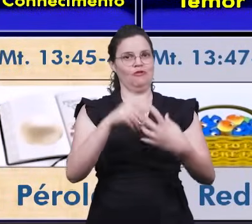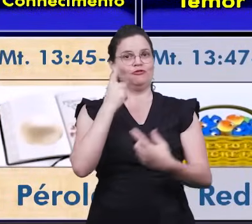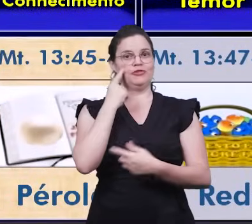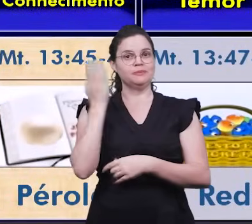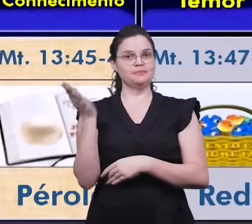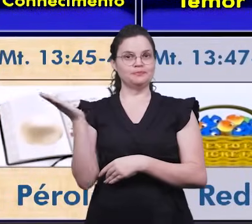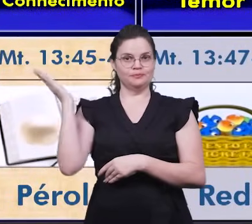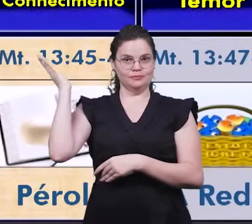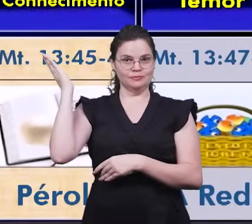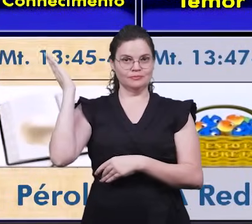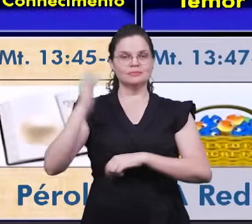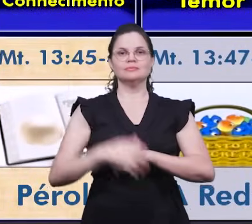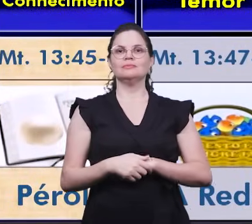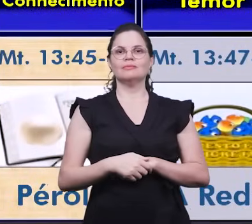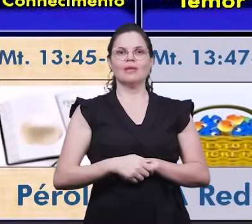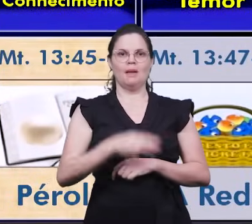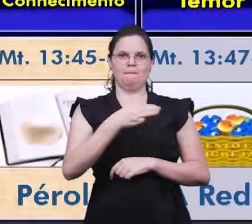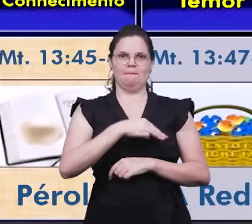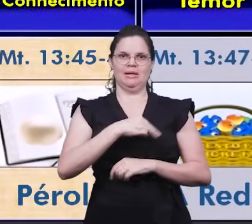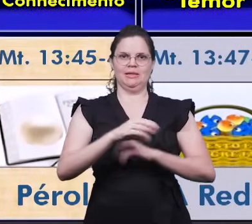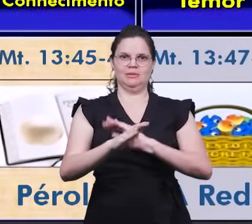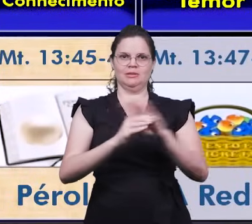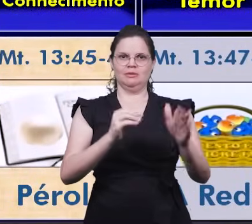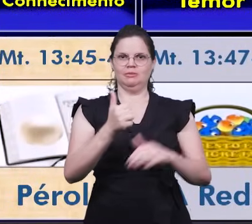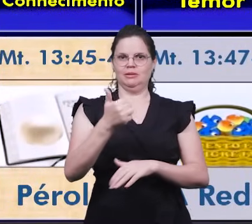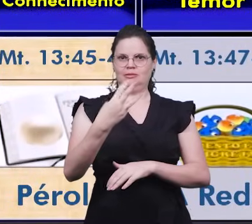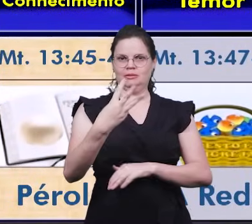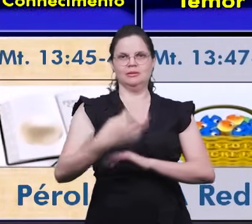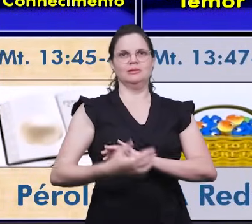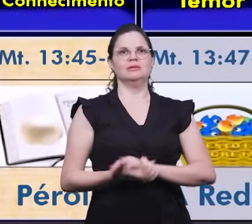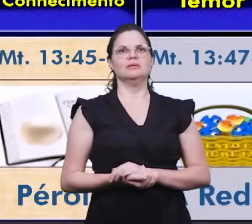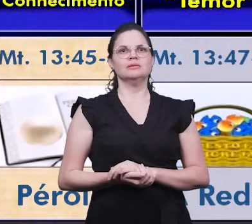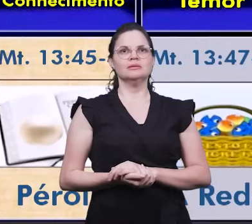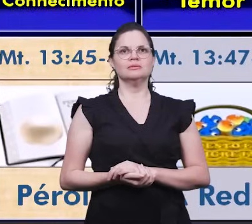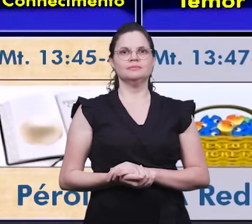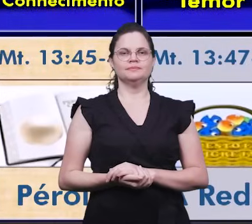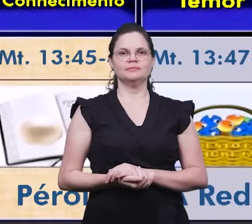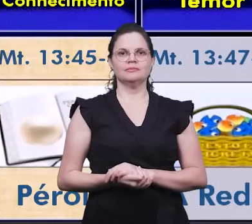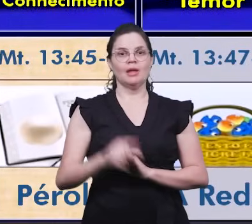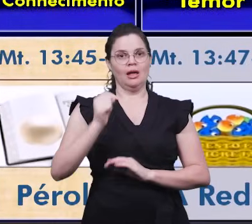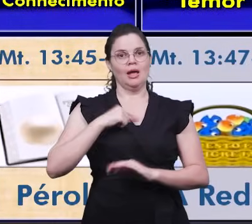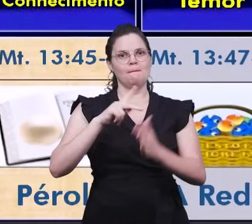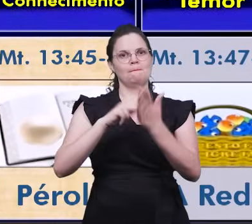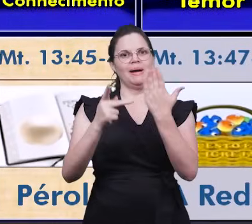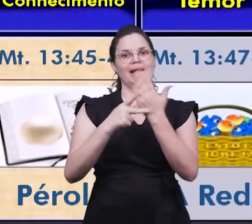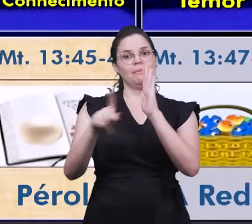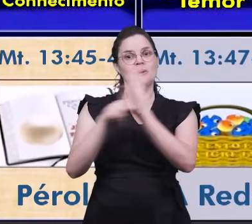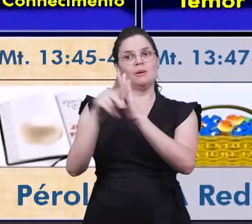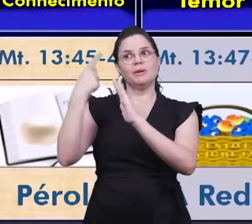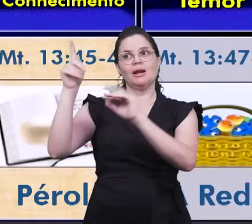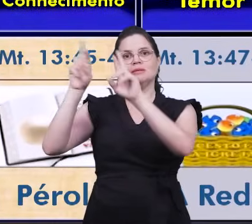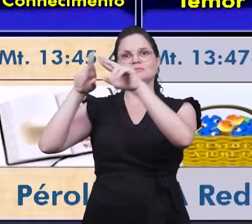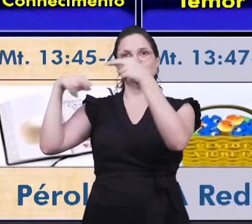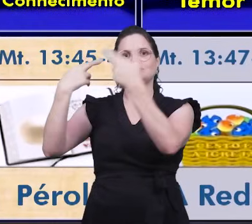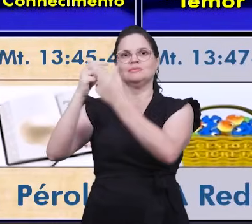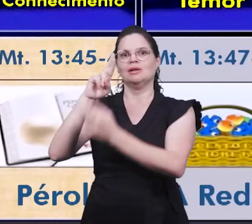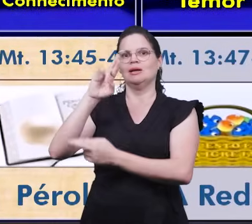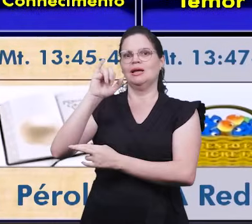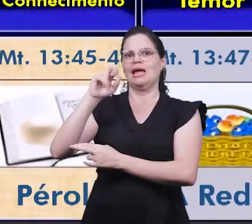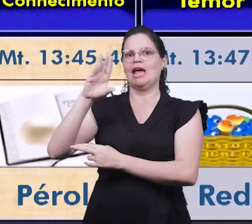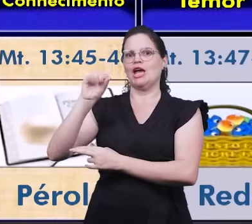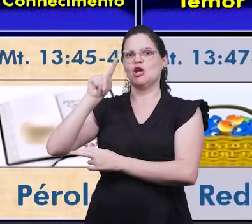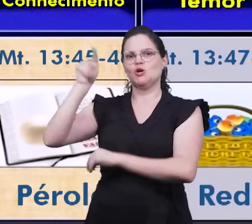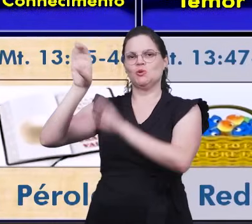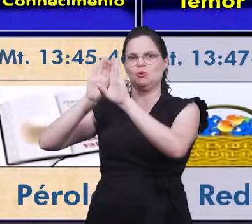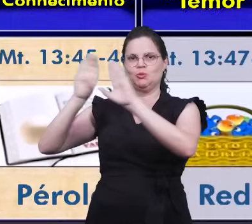Jesus proferiu em Mateus capítulo 13. E nós estamos... Sobre o reino, né? As parábolas chamadas do reino, né? Porque no Mateus capítulo 13